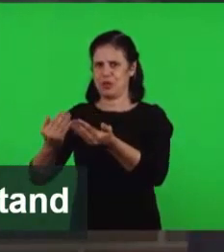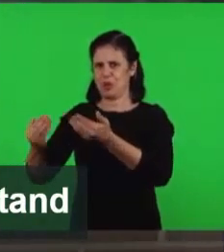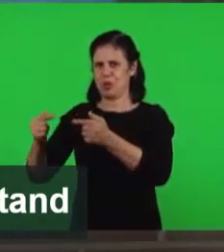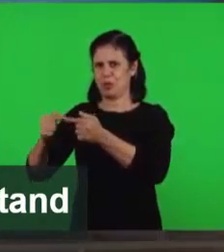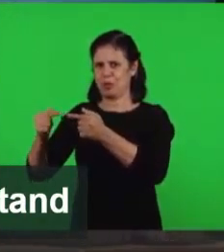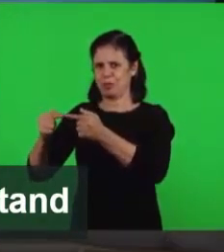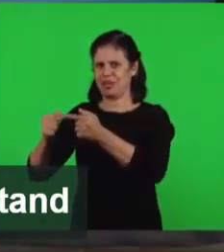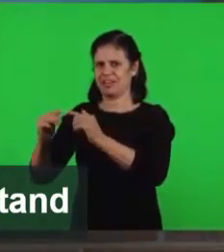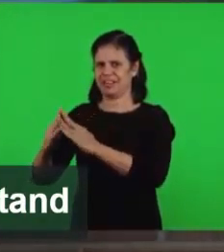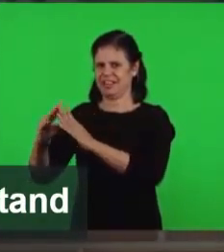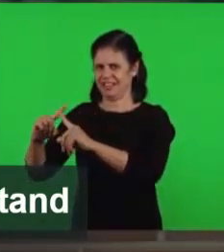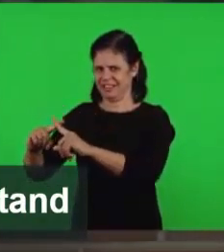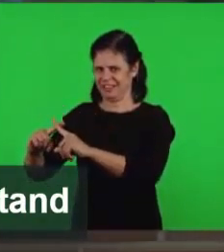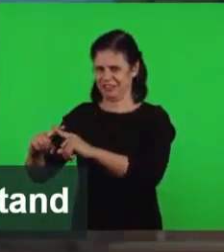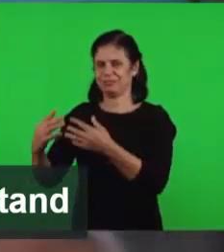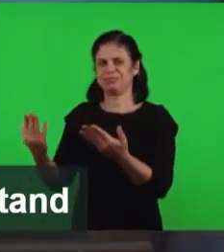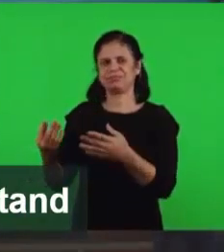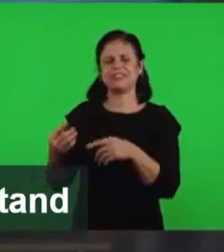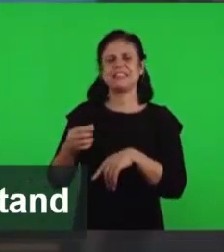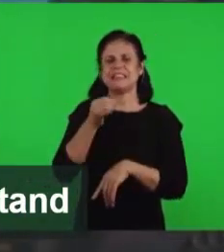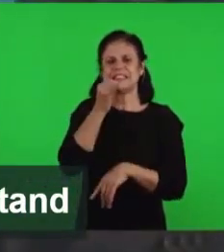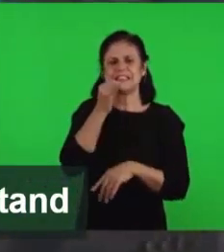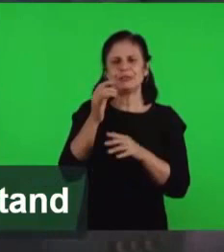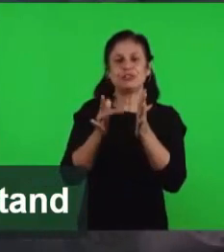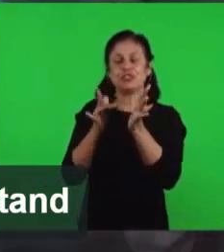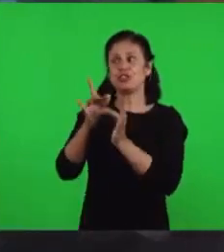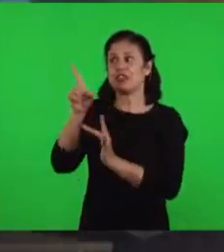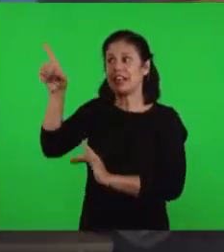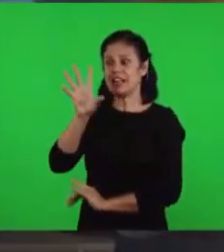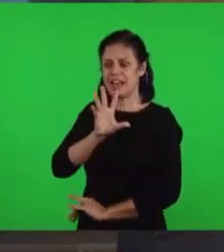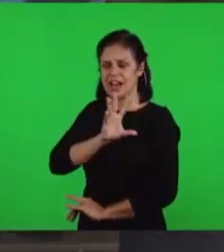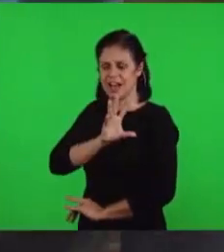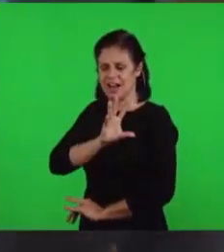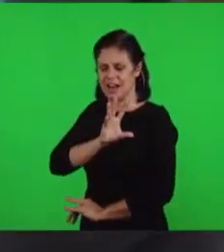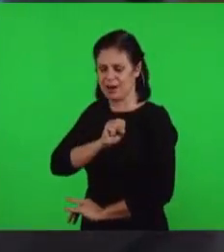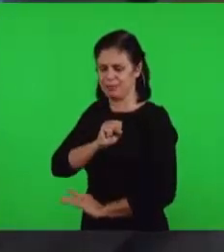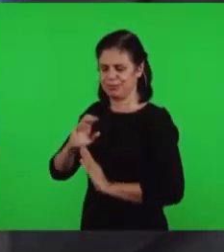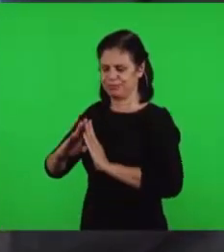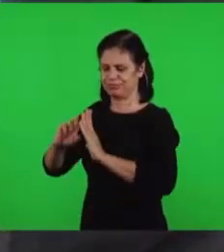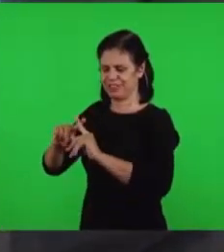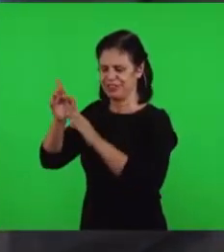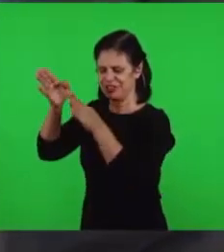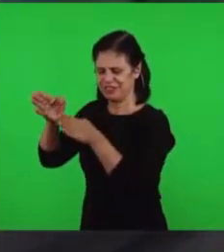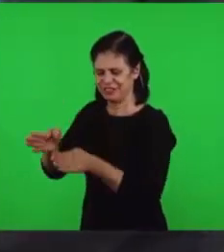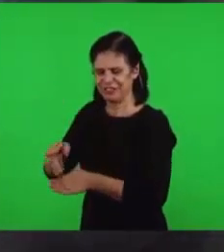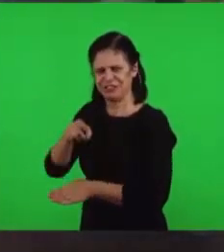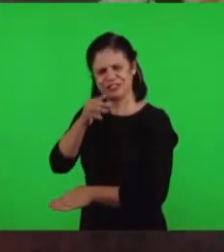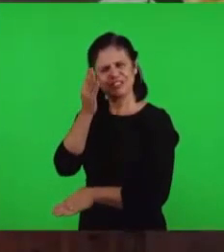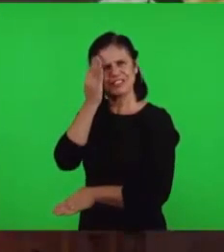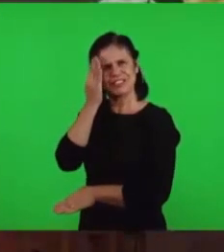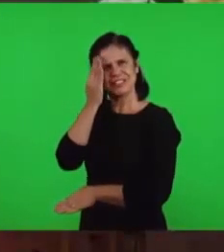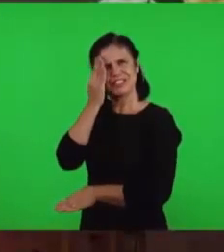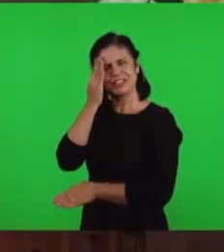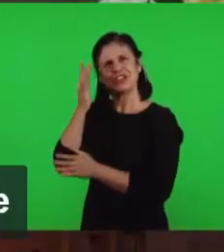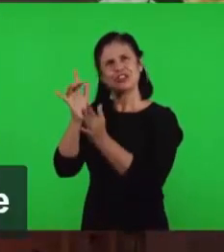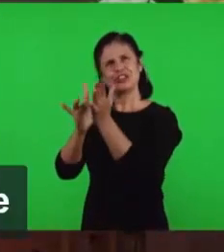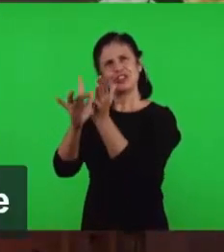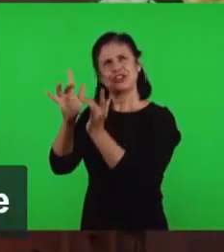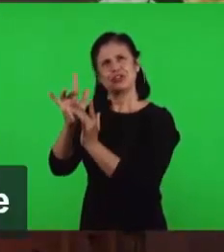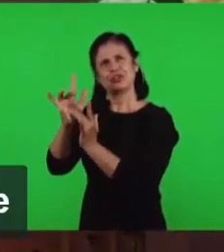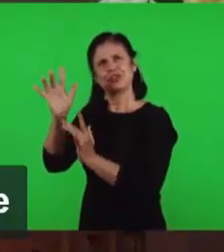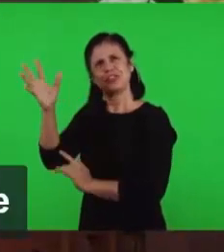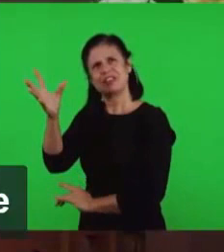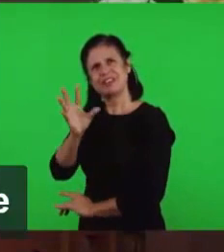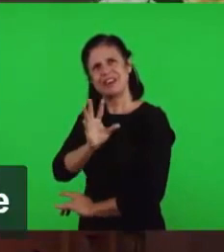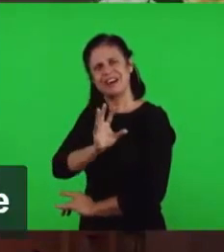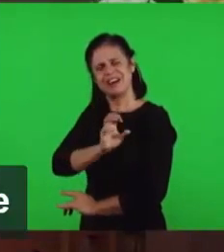então Aquele que nos ama aí você vai entender o amor de Deus pela sua Aquele que